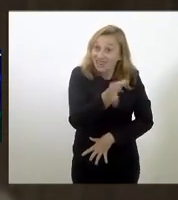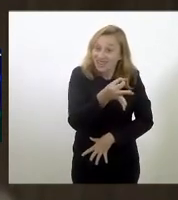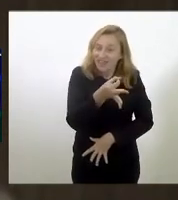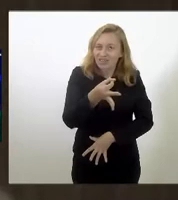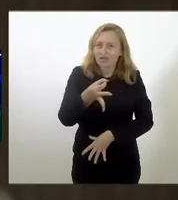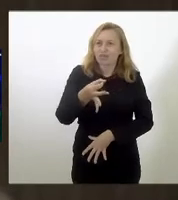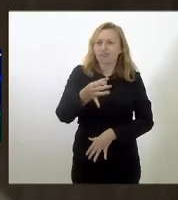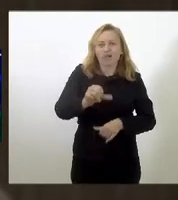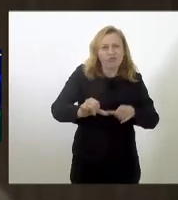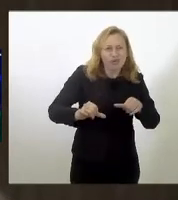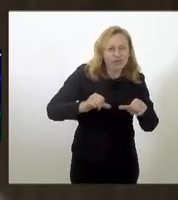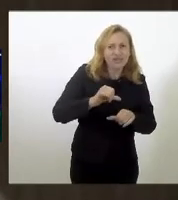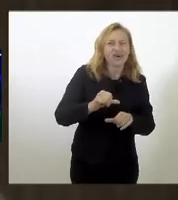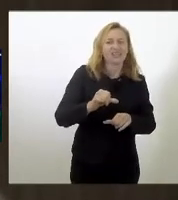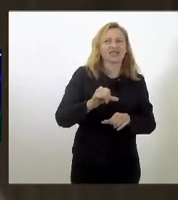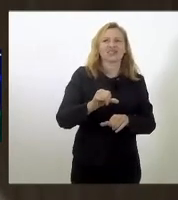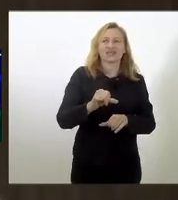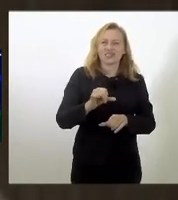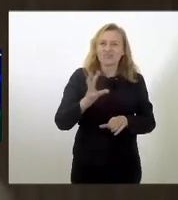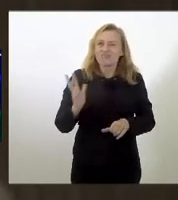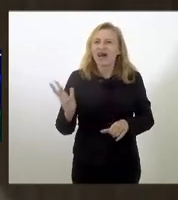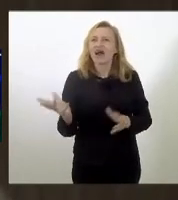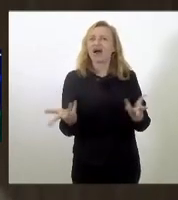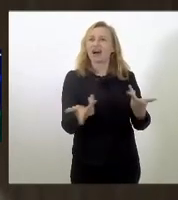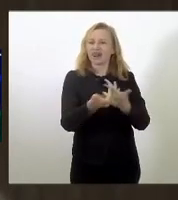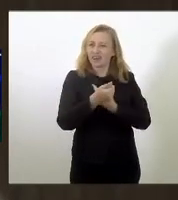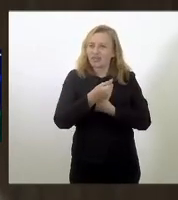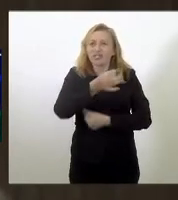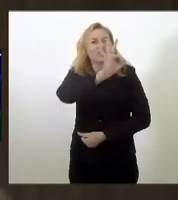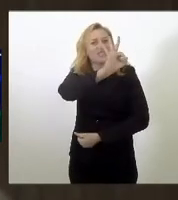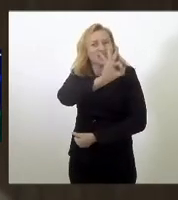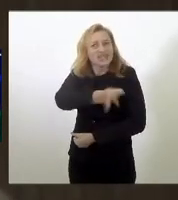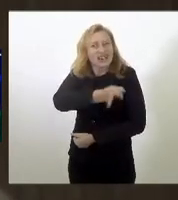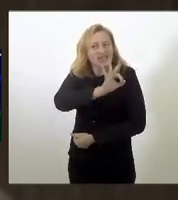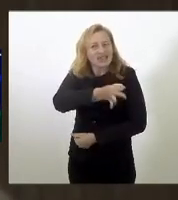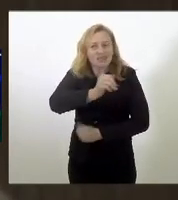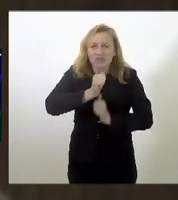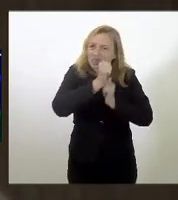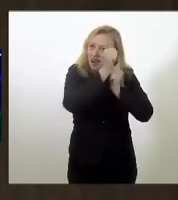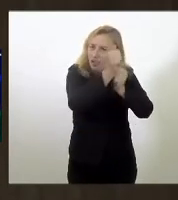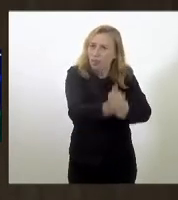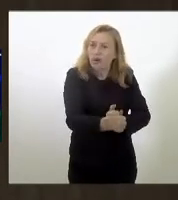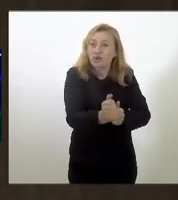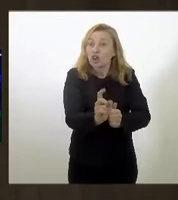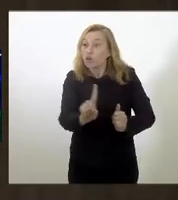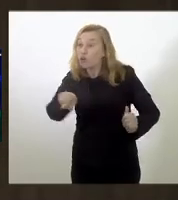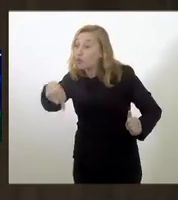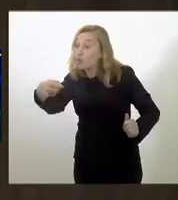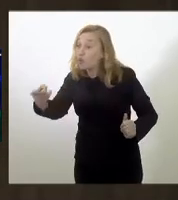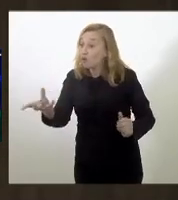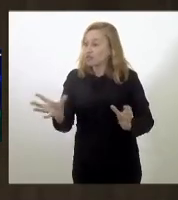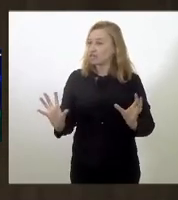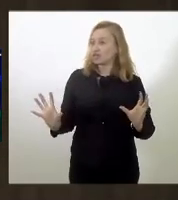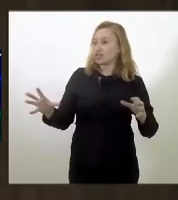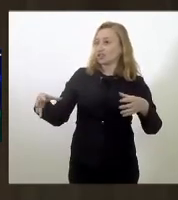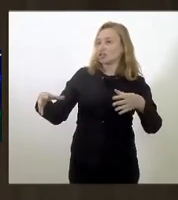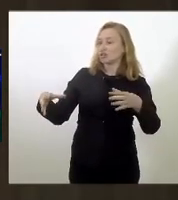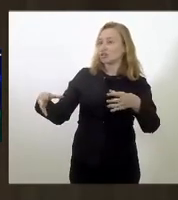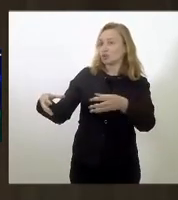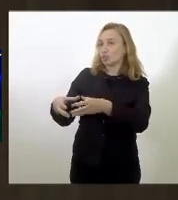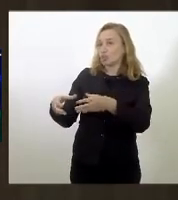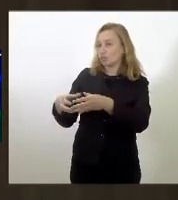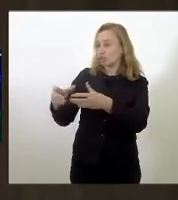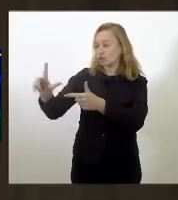mudança de paradigma que será, por certo, acompanhado por outras casas do Legislativo